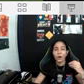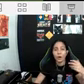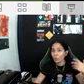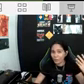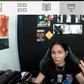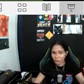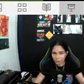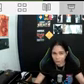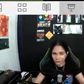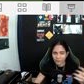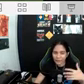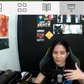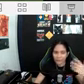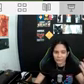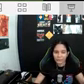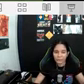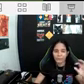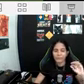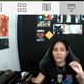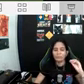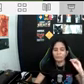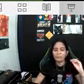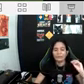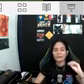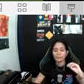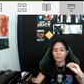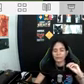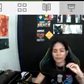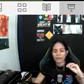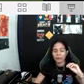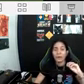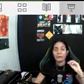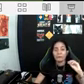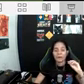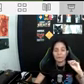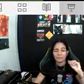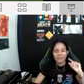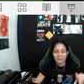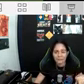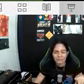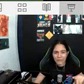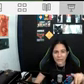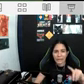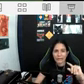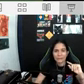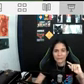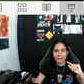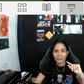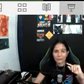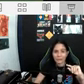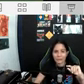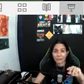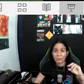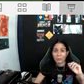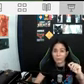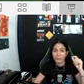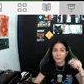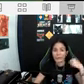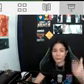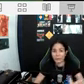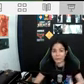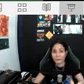amostral ou metodologia, tá? É a mesma coisa. Então, um bom desenho experimental vai minimizar as variações ao